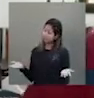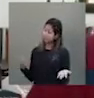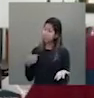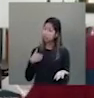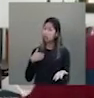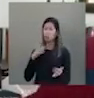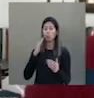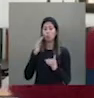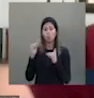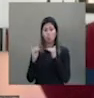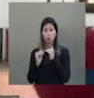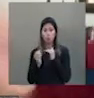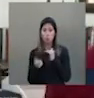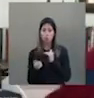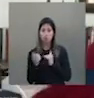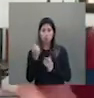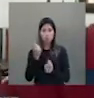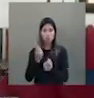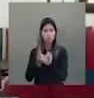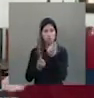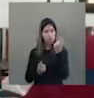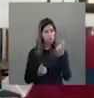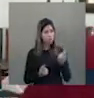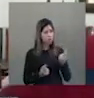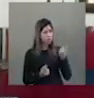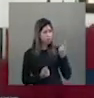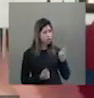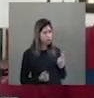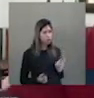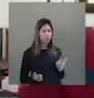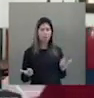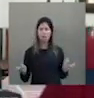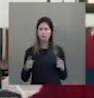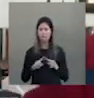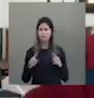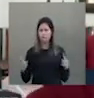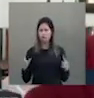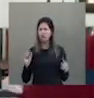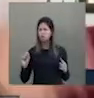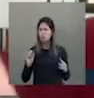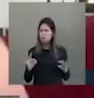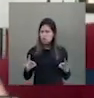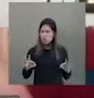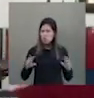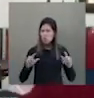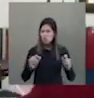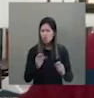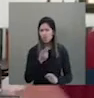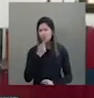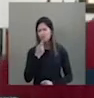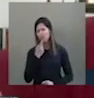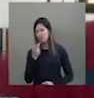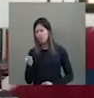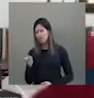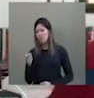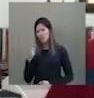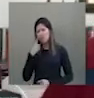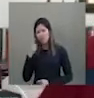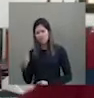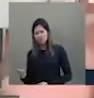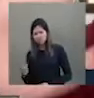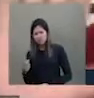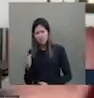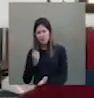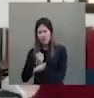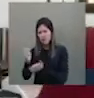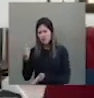eu não acredito. Olha, aquela parte ali o pessoal pegou mais pesado com fulano, com ciclano. Ah, aquele outro ali estava interessado em ferrar o outro.